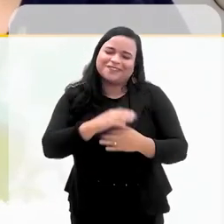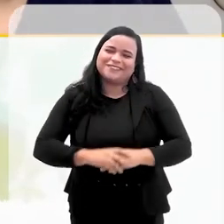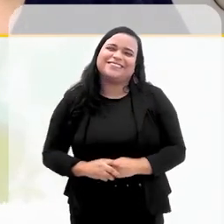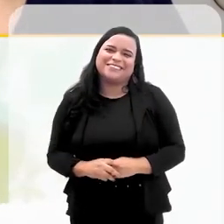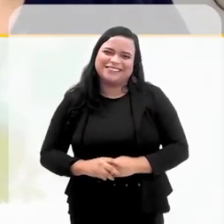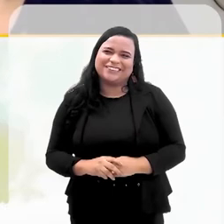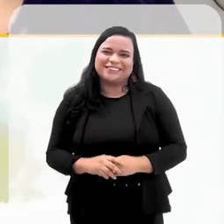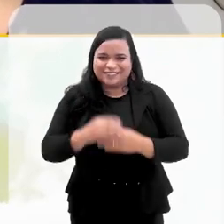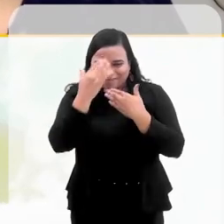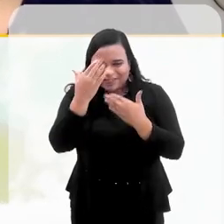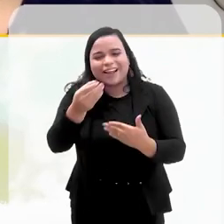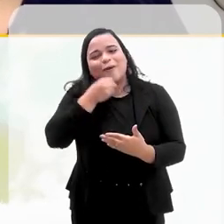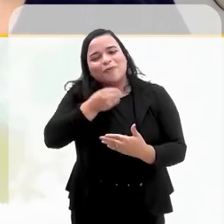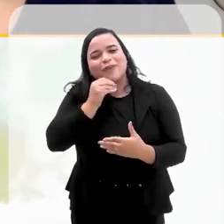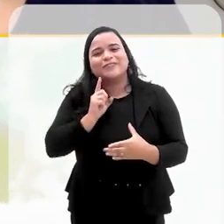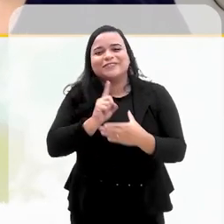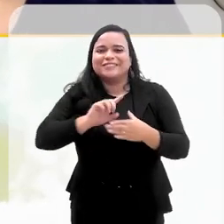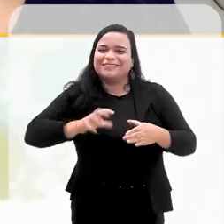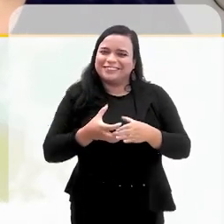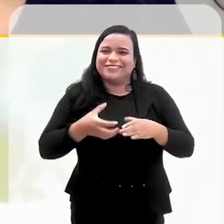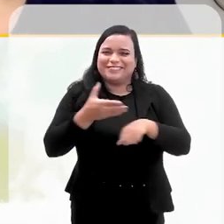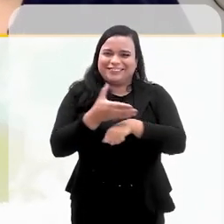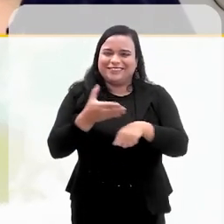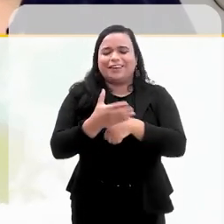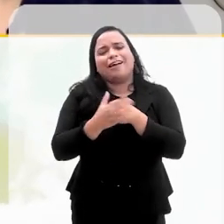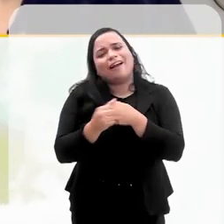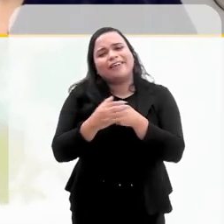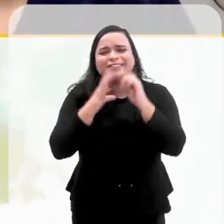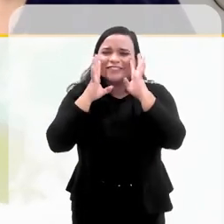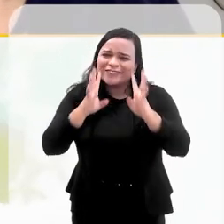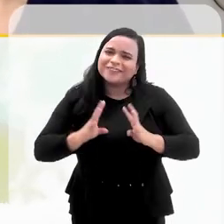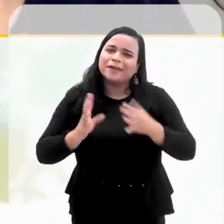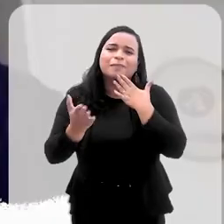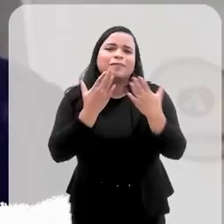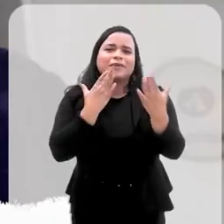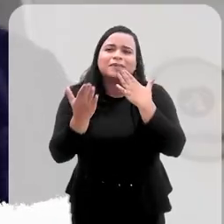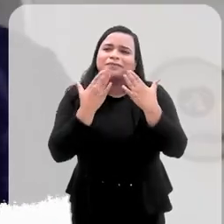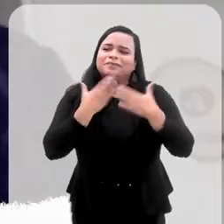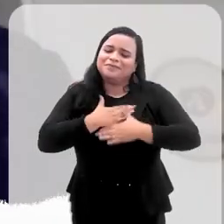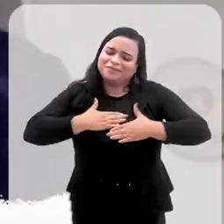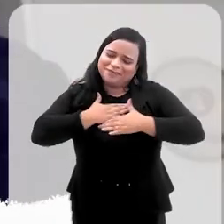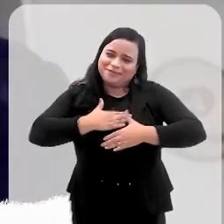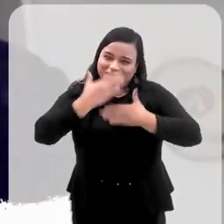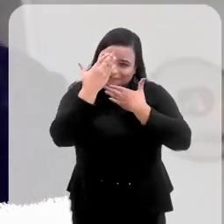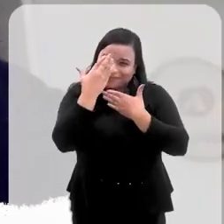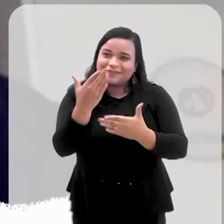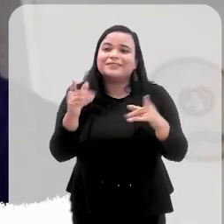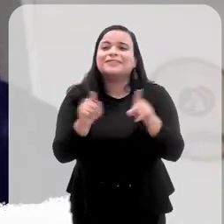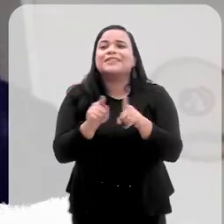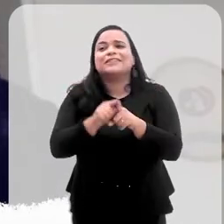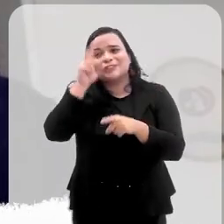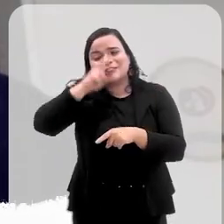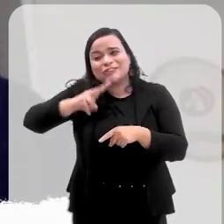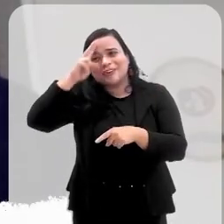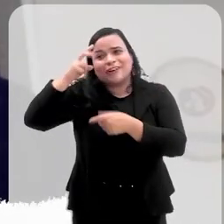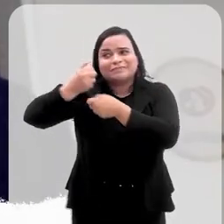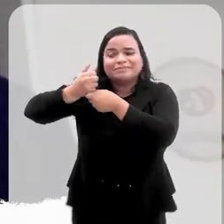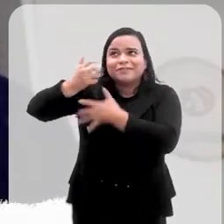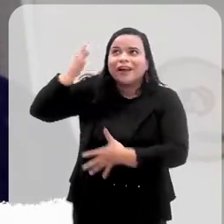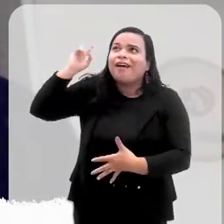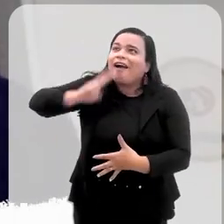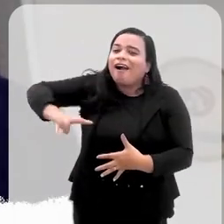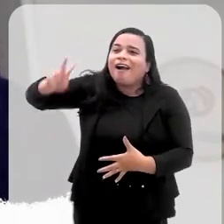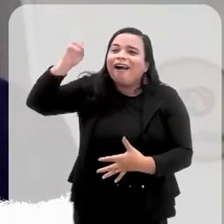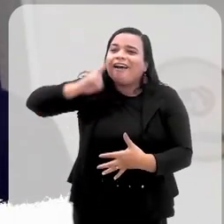Perfeito, é isso aí. Muito obrigada pela oportunidade, por esse carinho e por esse bate-papo tão gostoso. E por